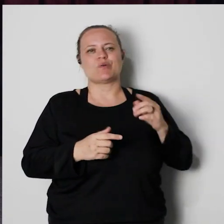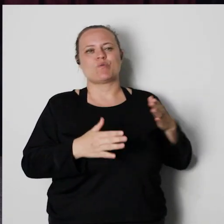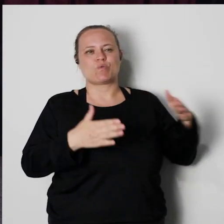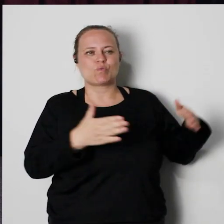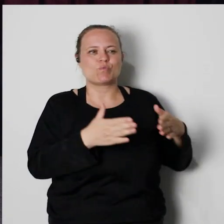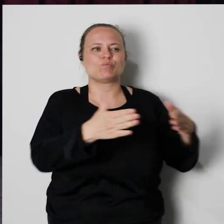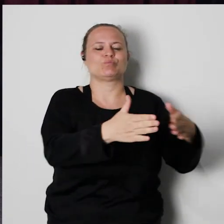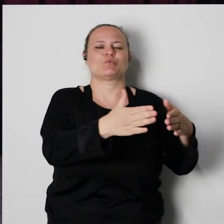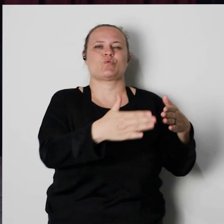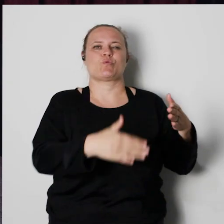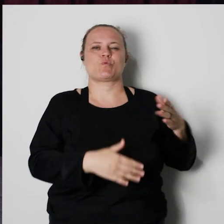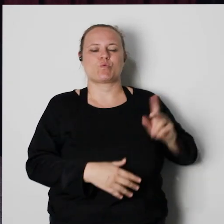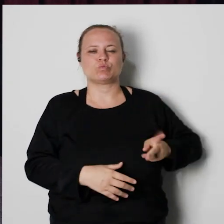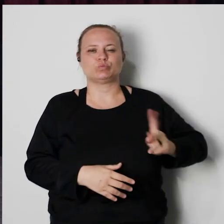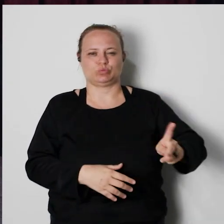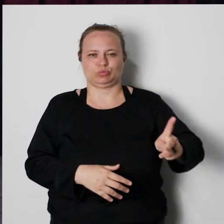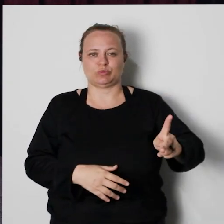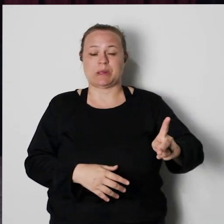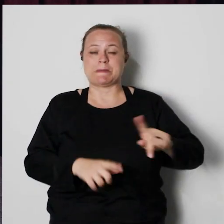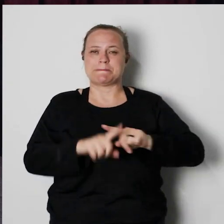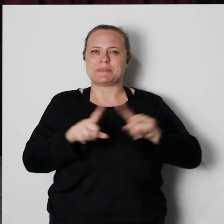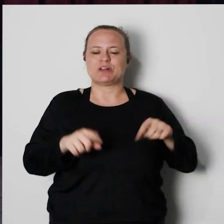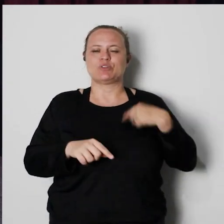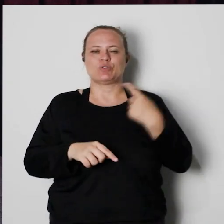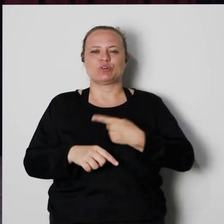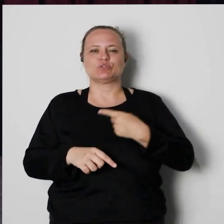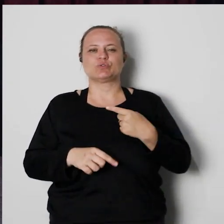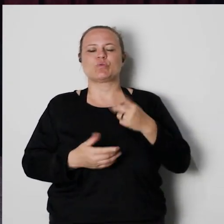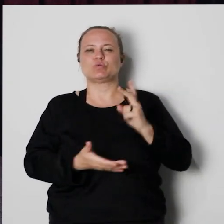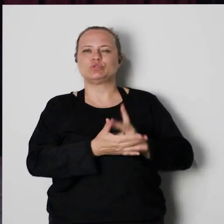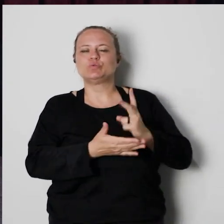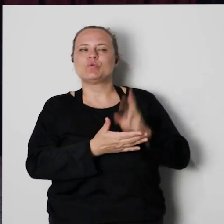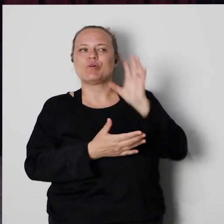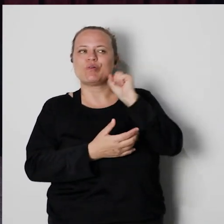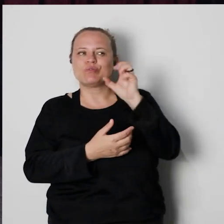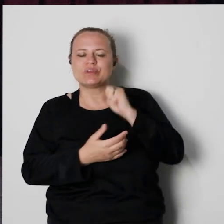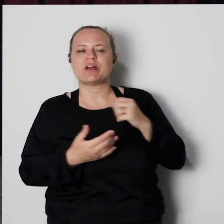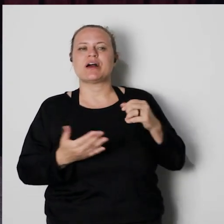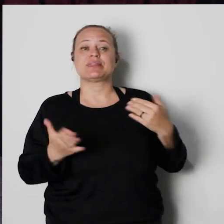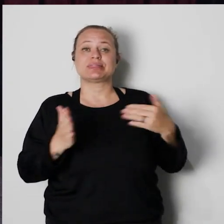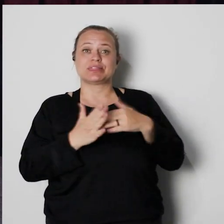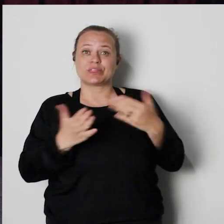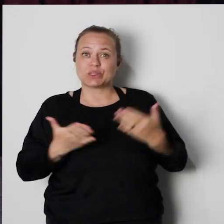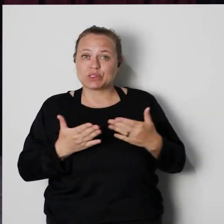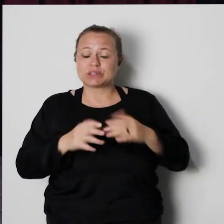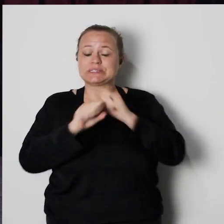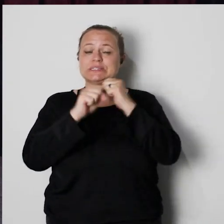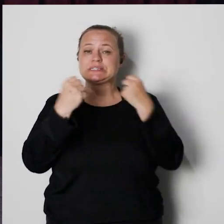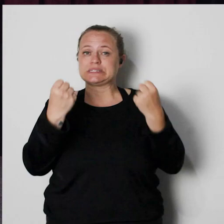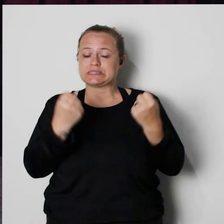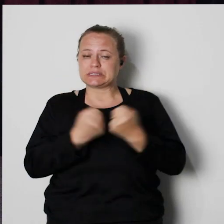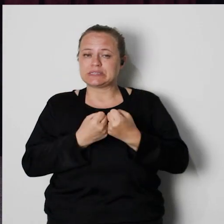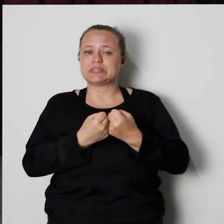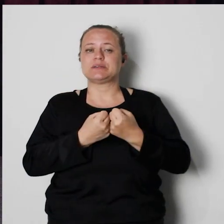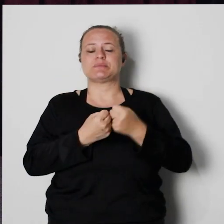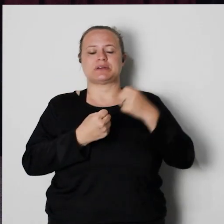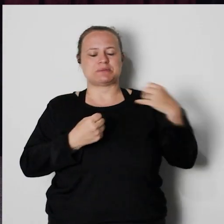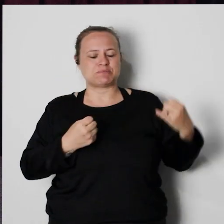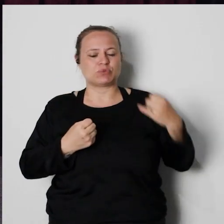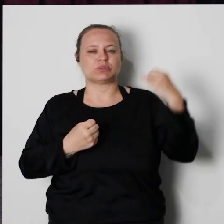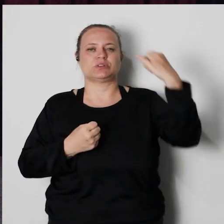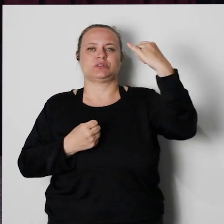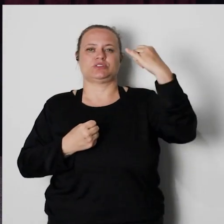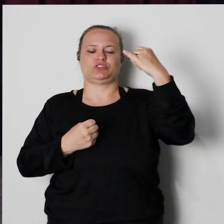sistema nacional, ela perde o fôlego, sem dúvida alguma, porque o governo que se instala ele não dá prosseguimento, mas a gente continua a ouvir